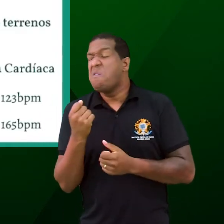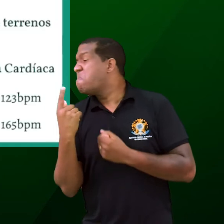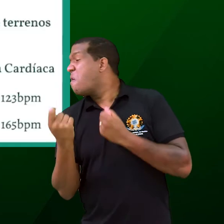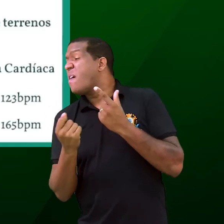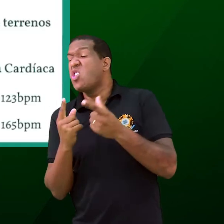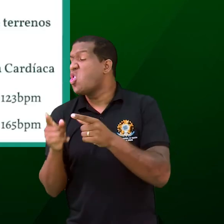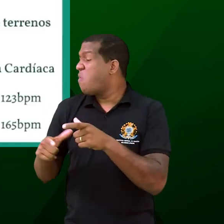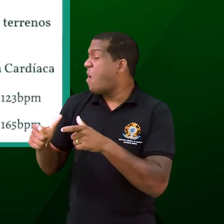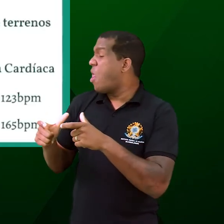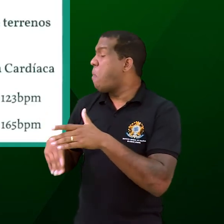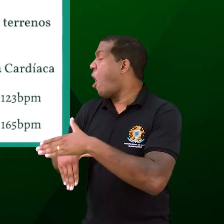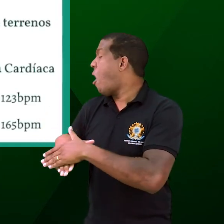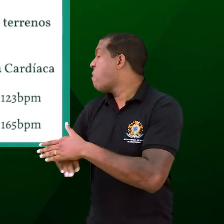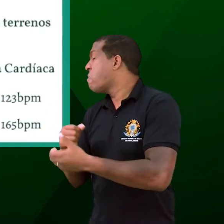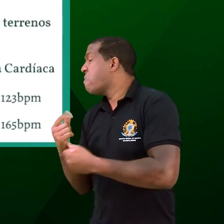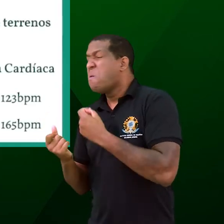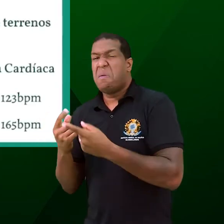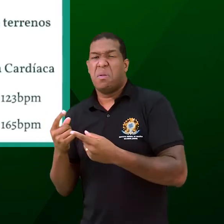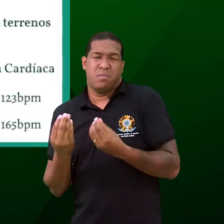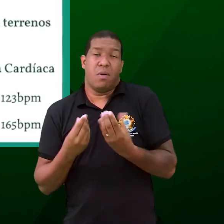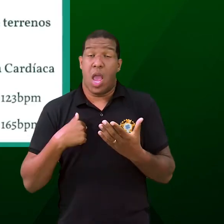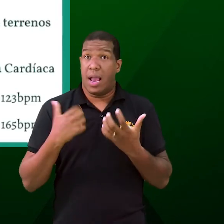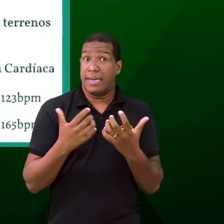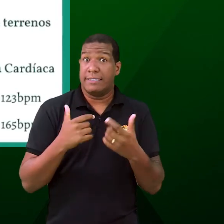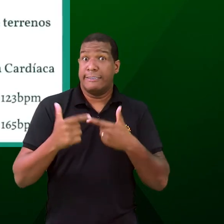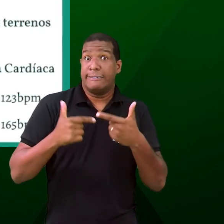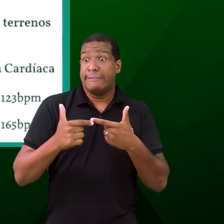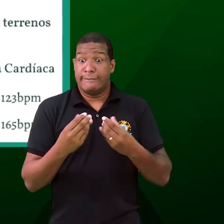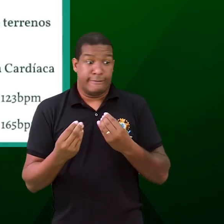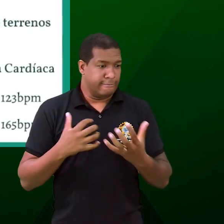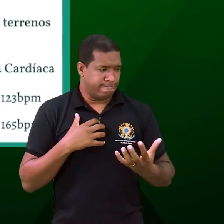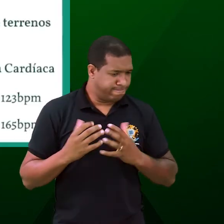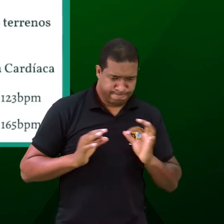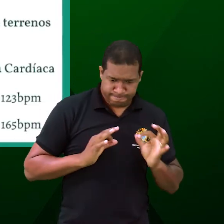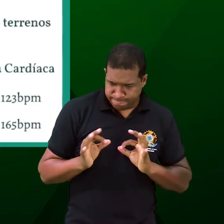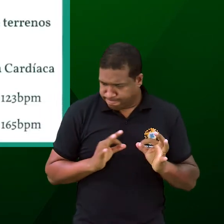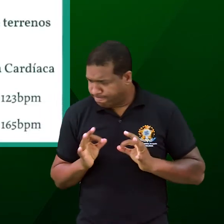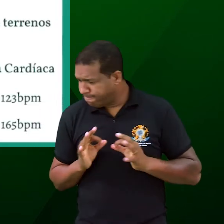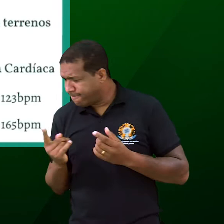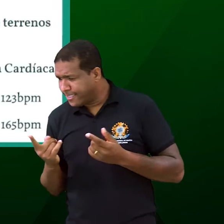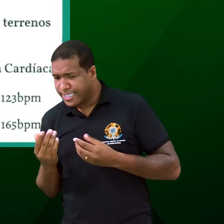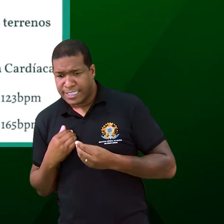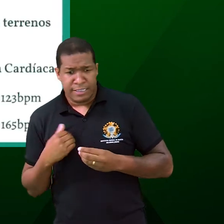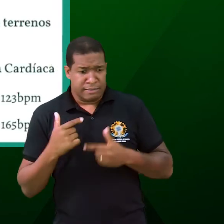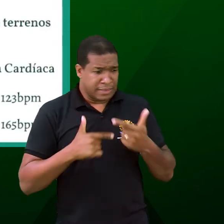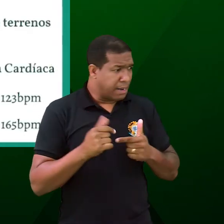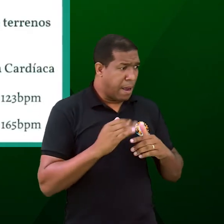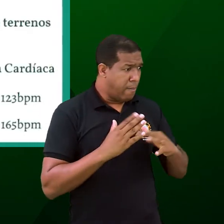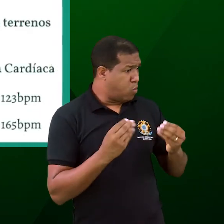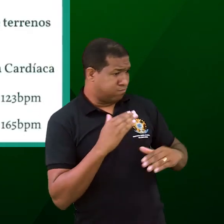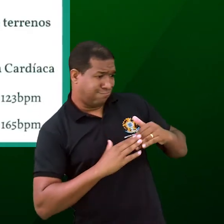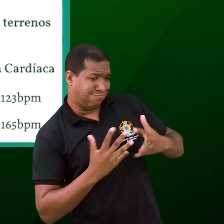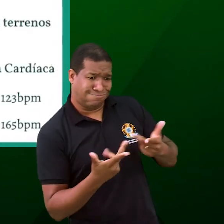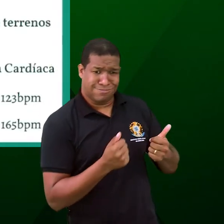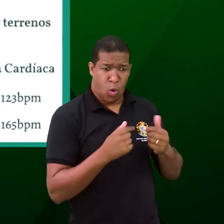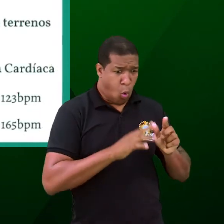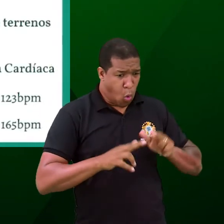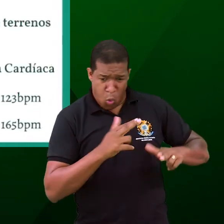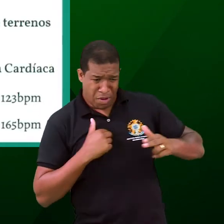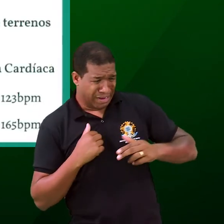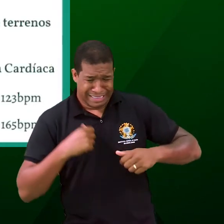as que eu conhecia, as mais famosas eram a Polar e a Garmin, mas hoje existem muitas, como eu coloquei para vocês. Não são relógios